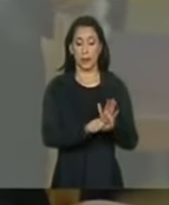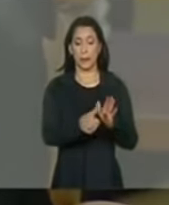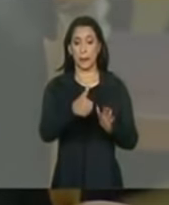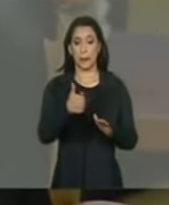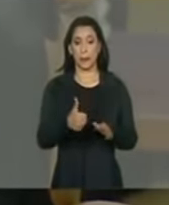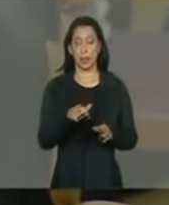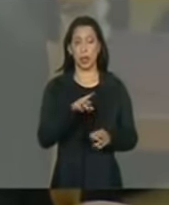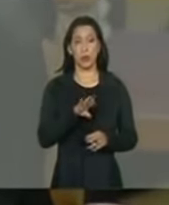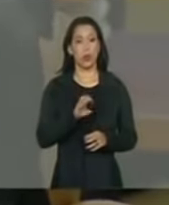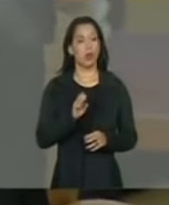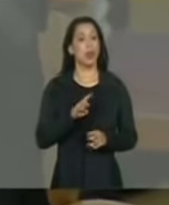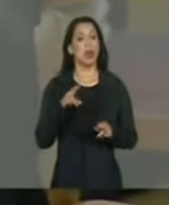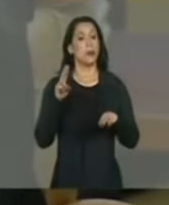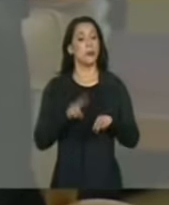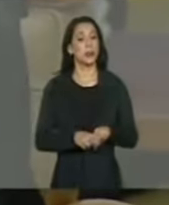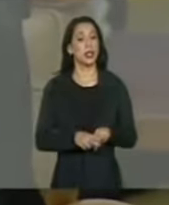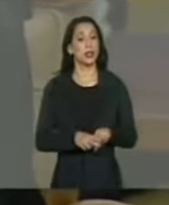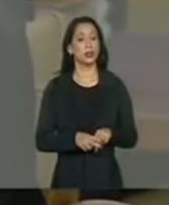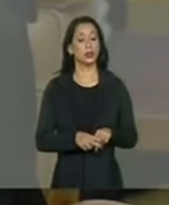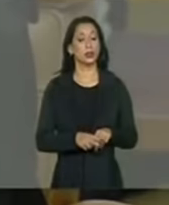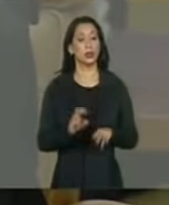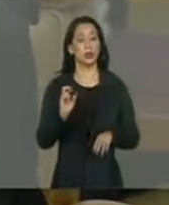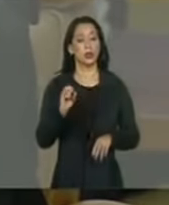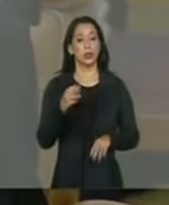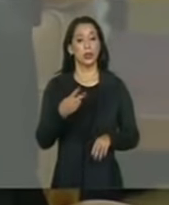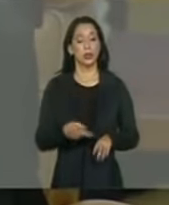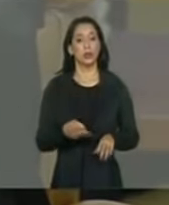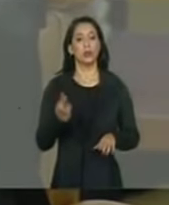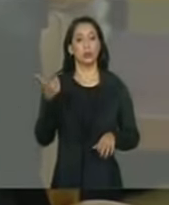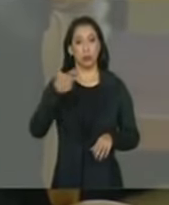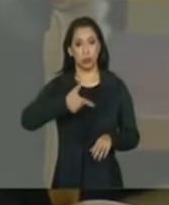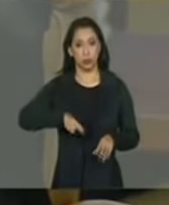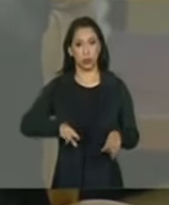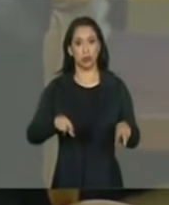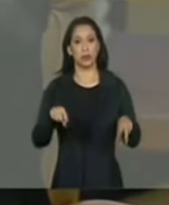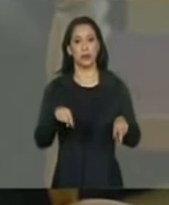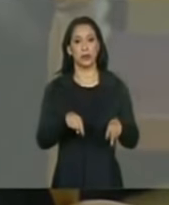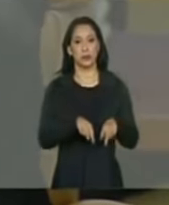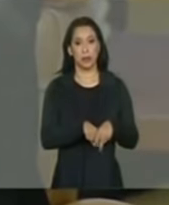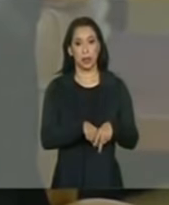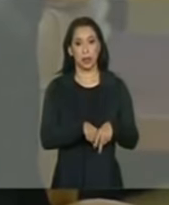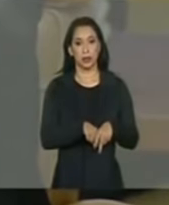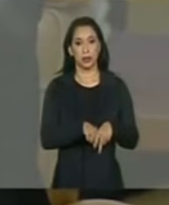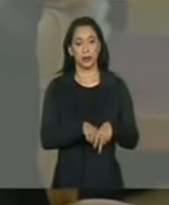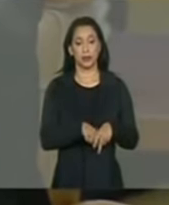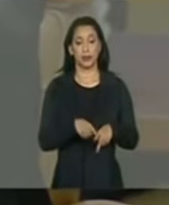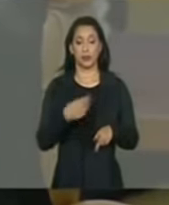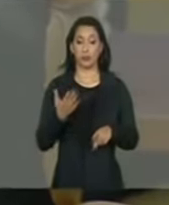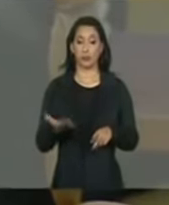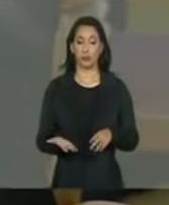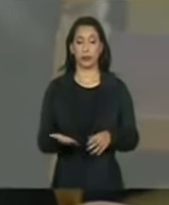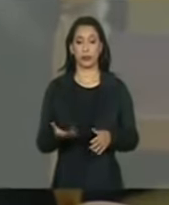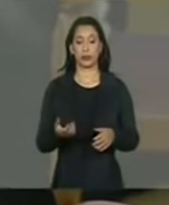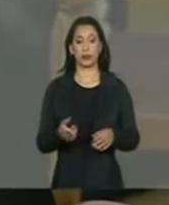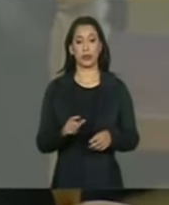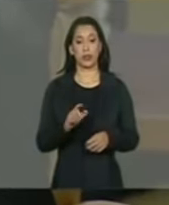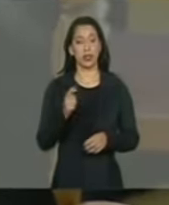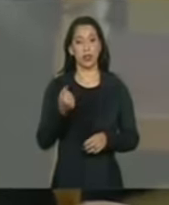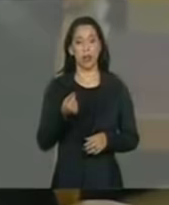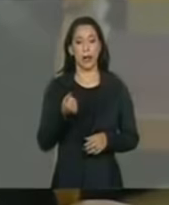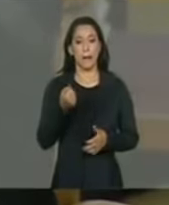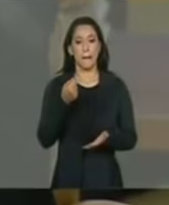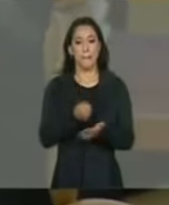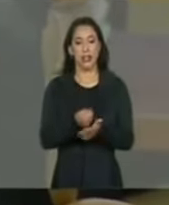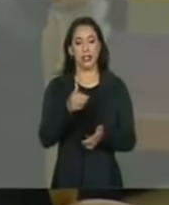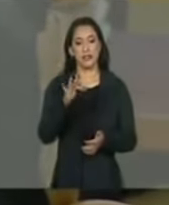preso ou conservado na prisão assim nas infrações inafiançáveis como nós avançarmos